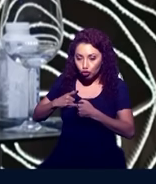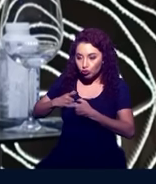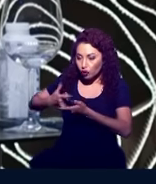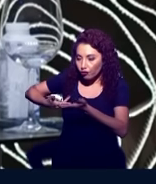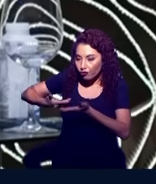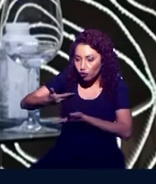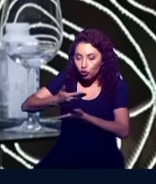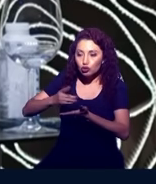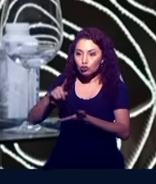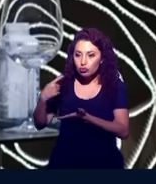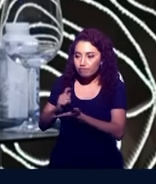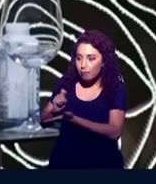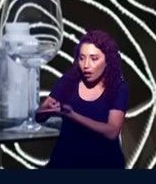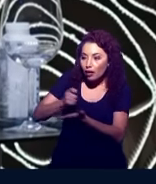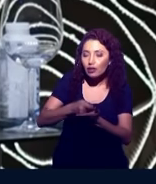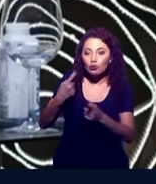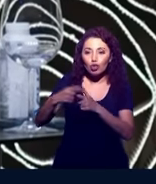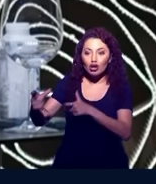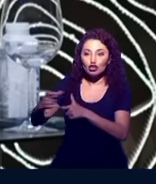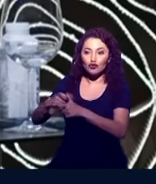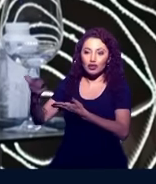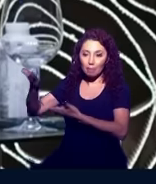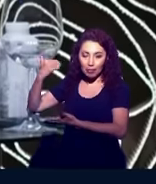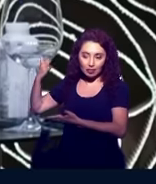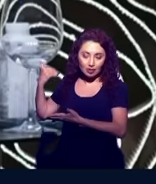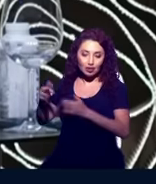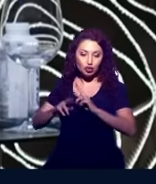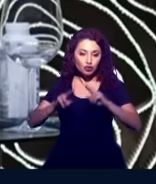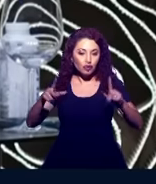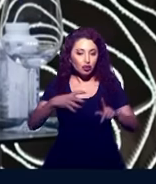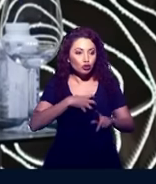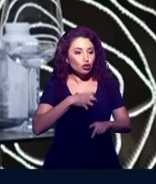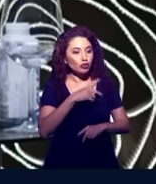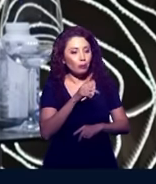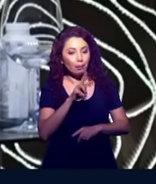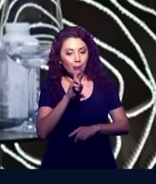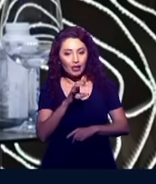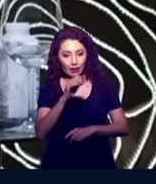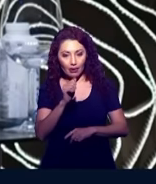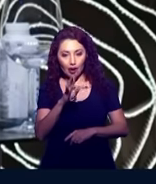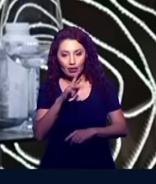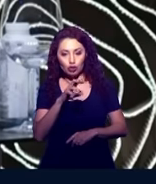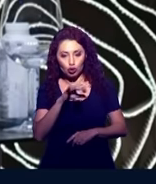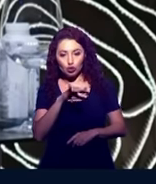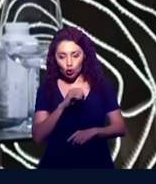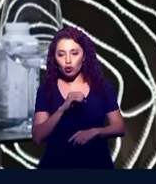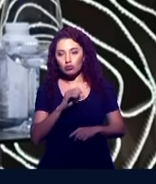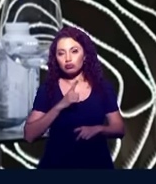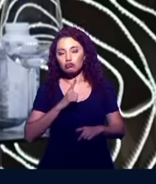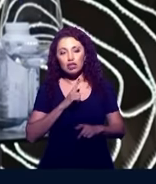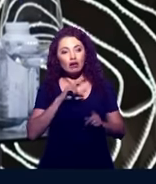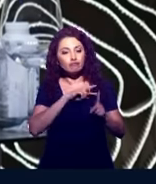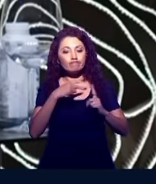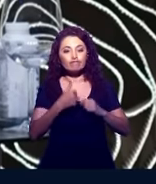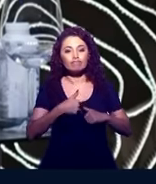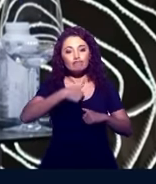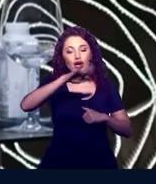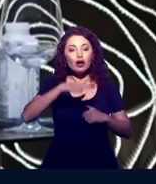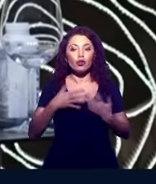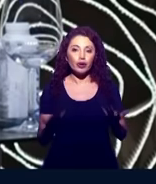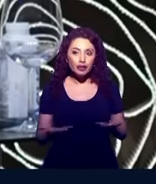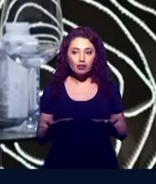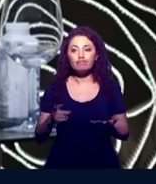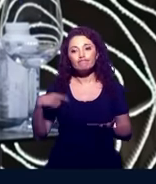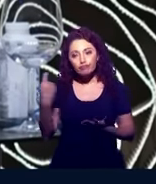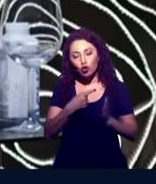dívida passada e não na forma de precatório que tem uma visibilidade maior foi essa questão que foi levado ao presidente